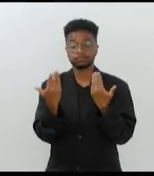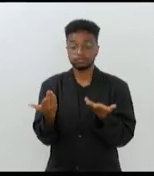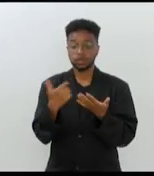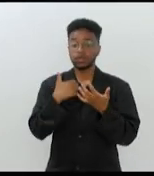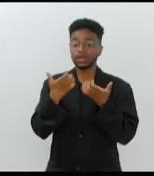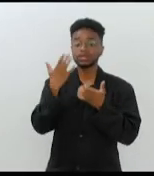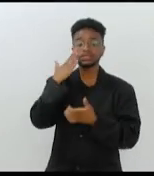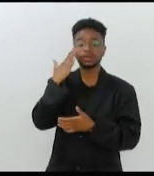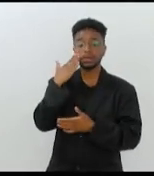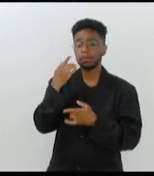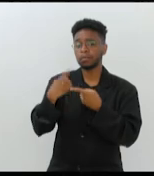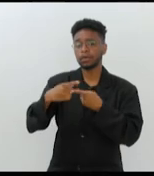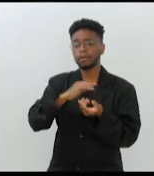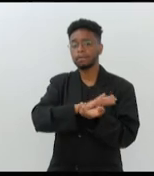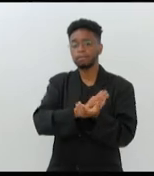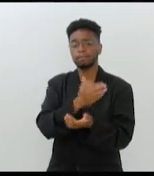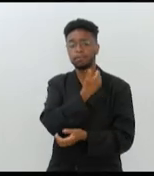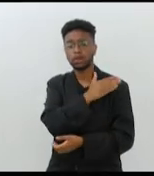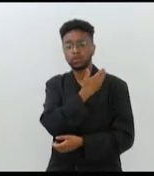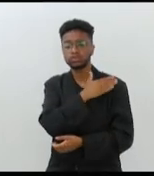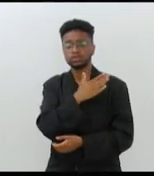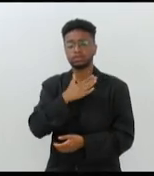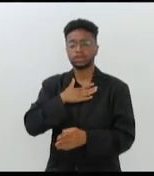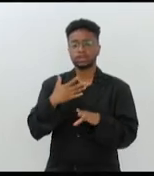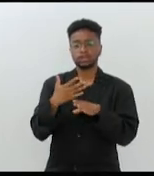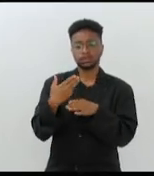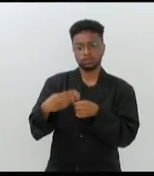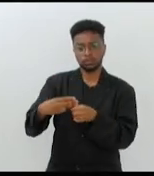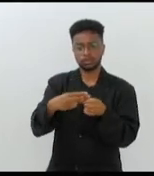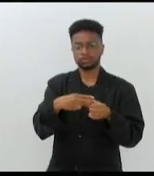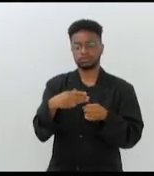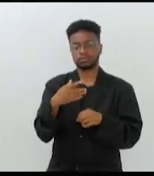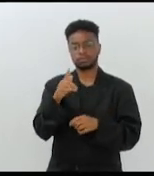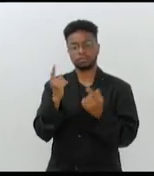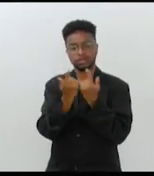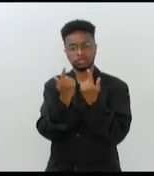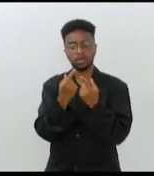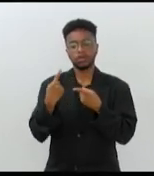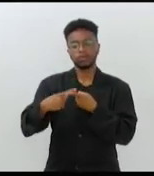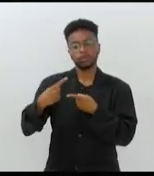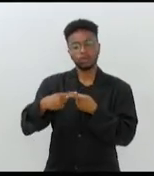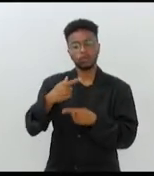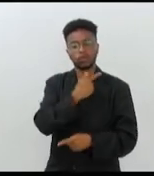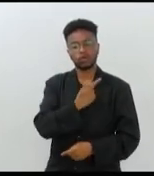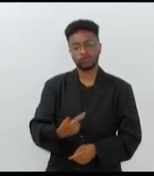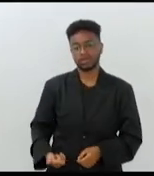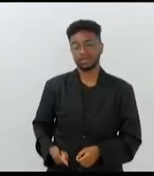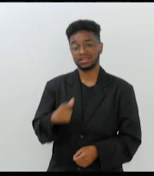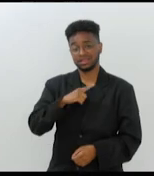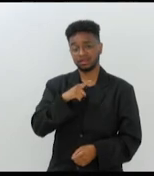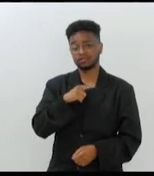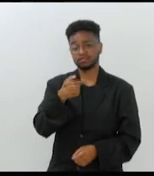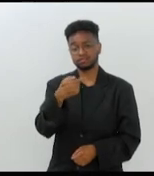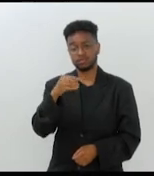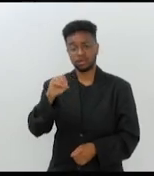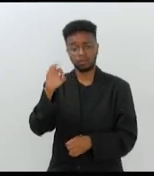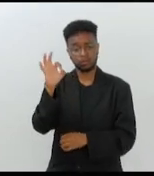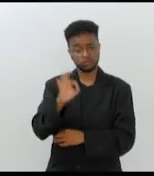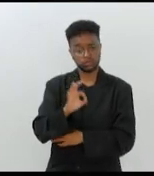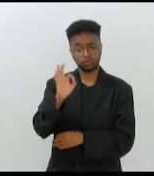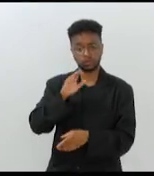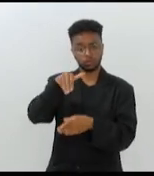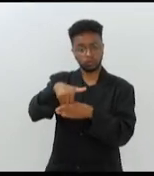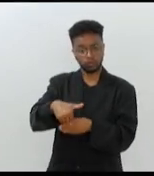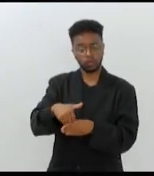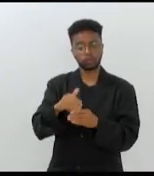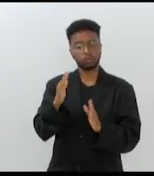que preconceito é esse com o município de Magé, porque lá o governador teve 70% dos votos válidos